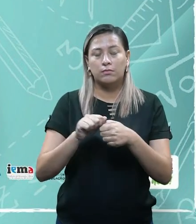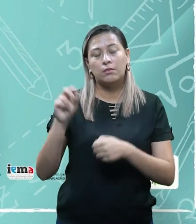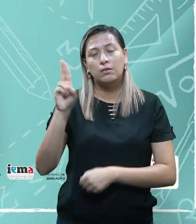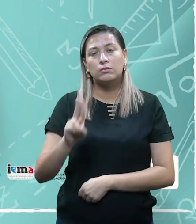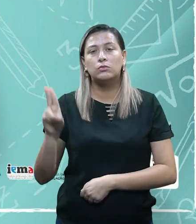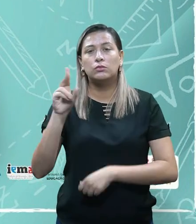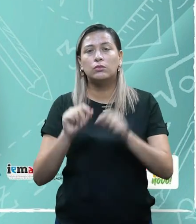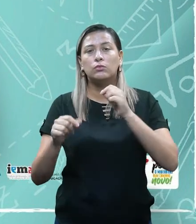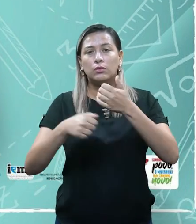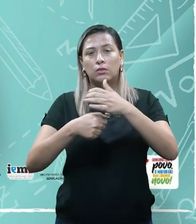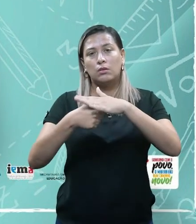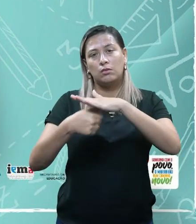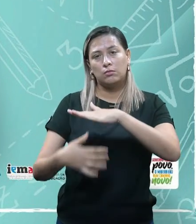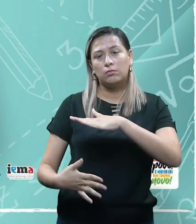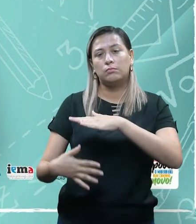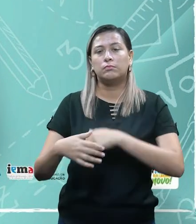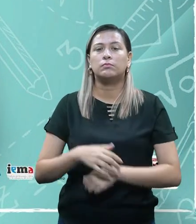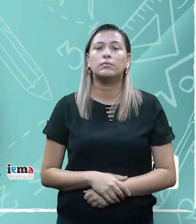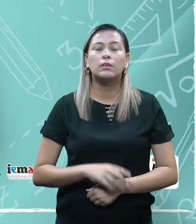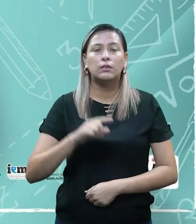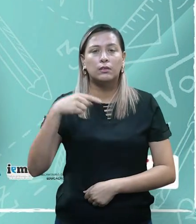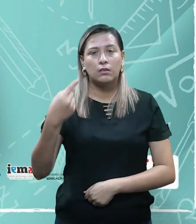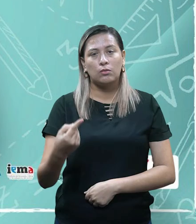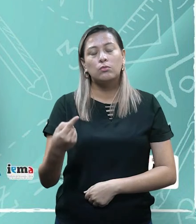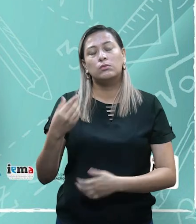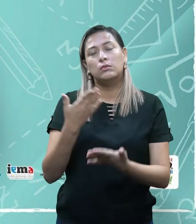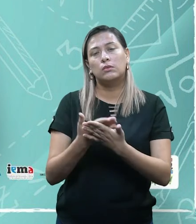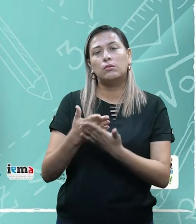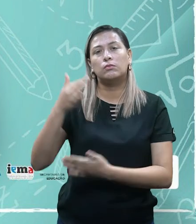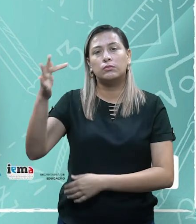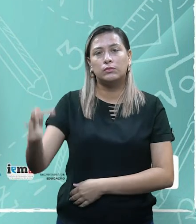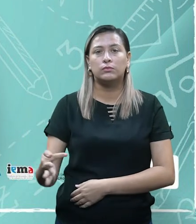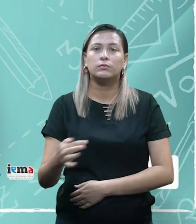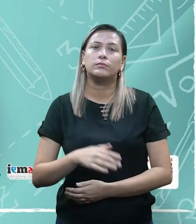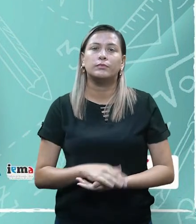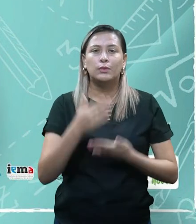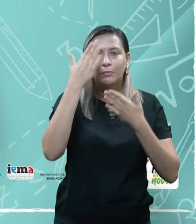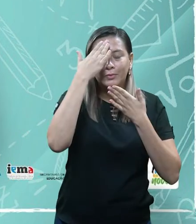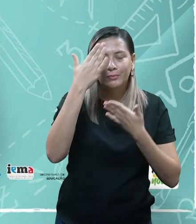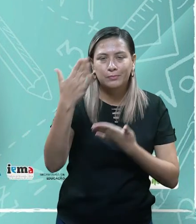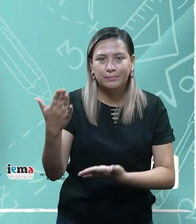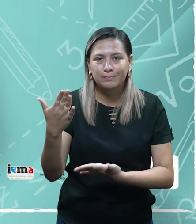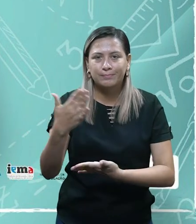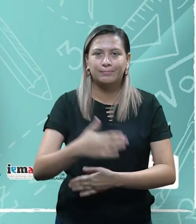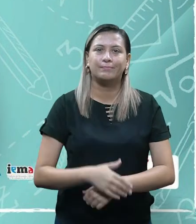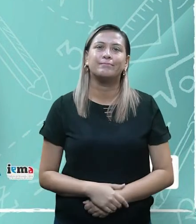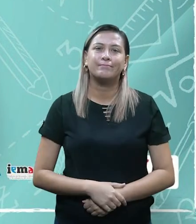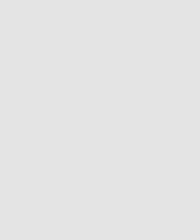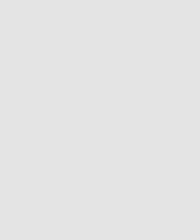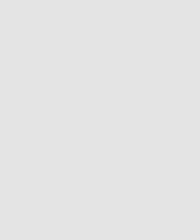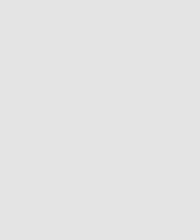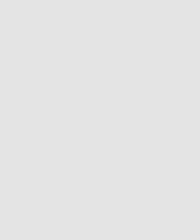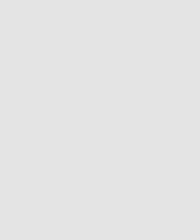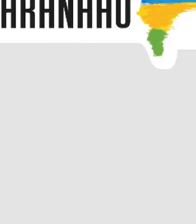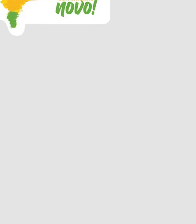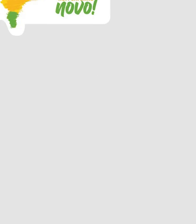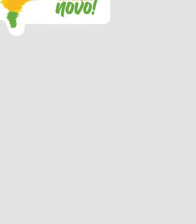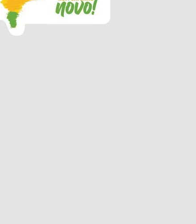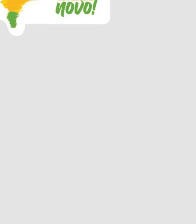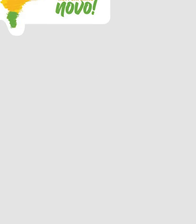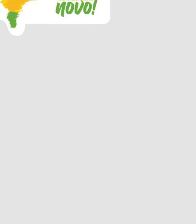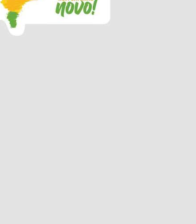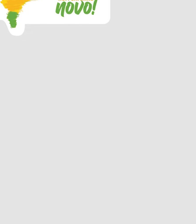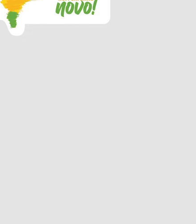veremos na aula futura. Então, gente, é isso, eu agradeço, muito obrigada, até a próxima aula.